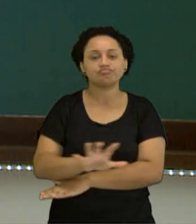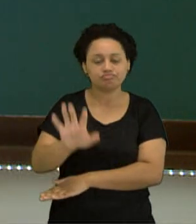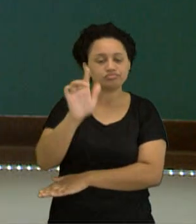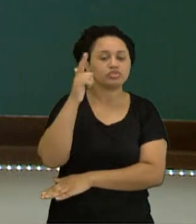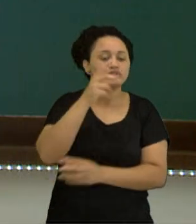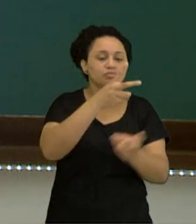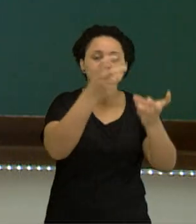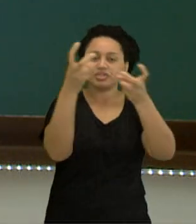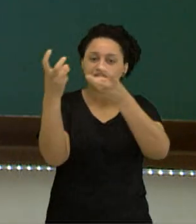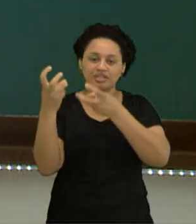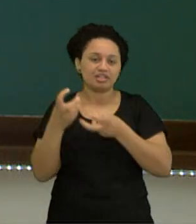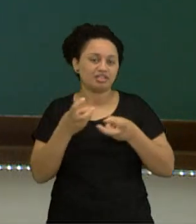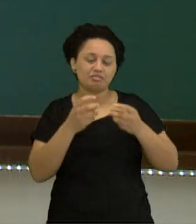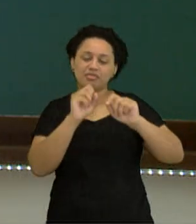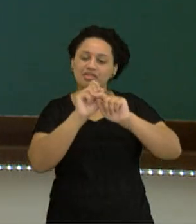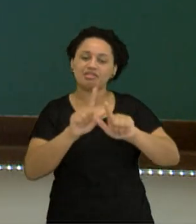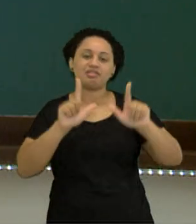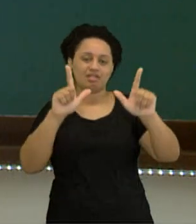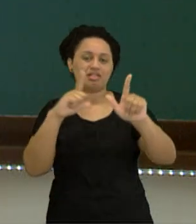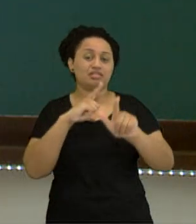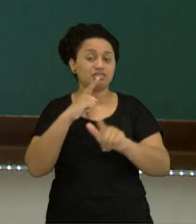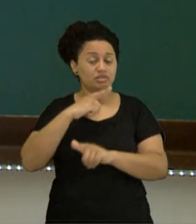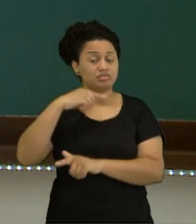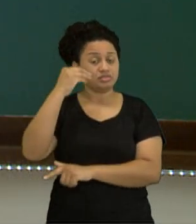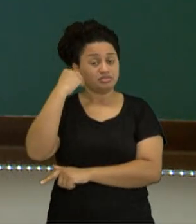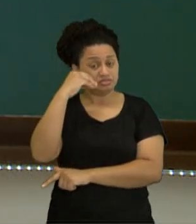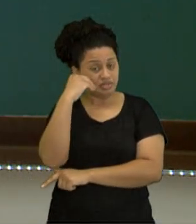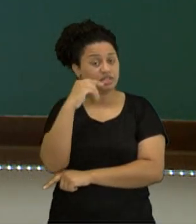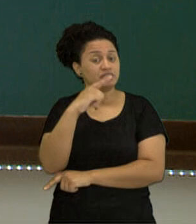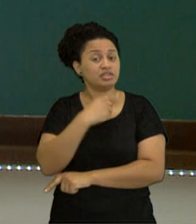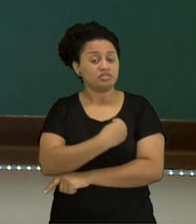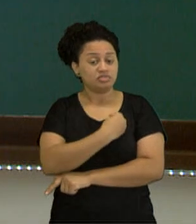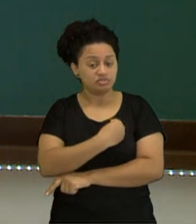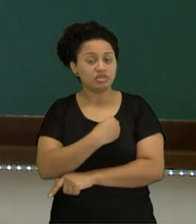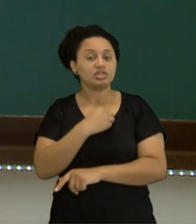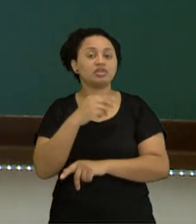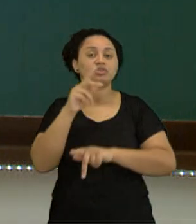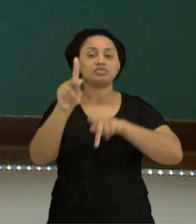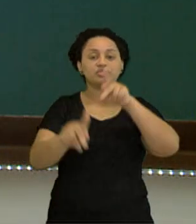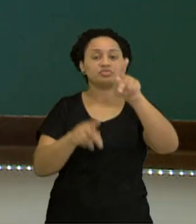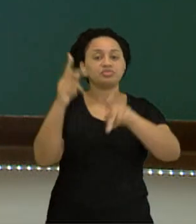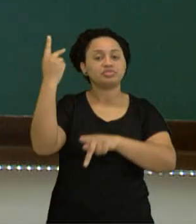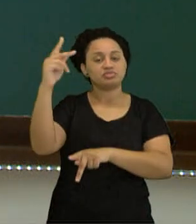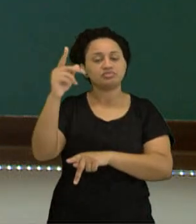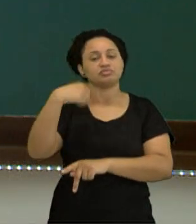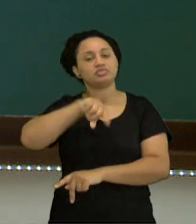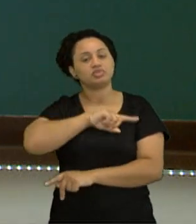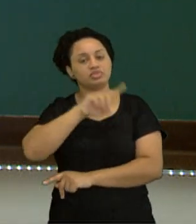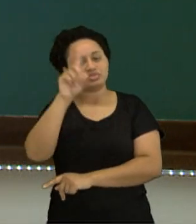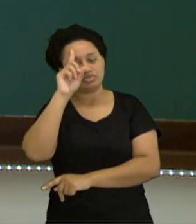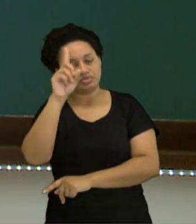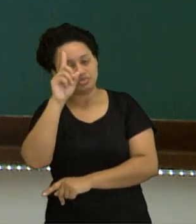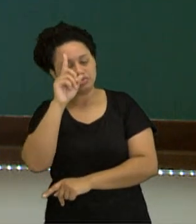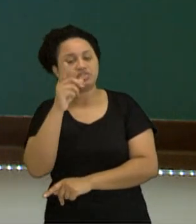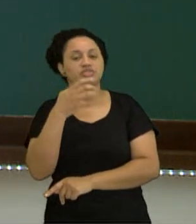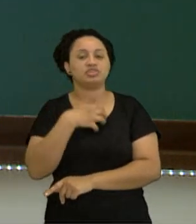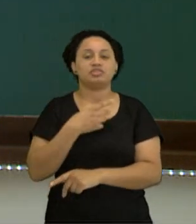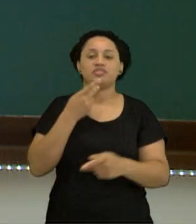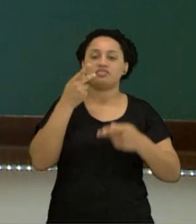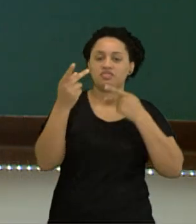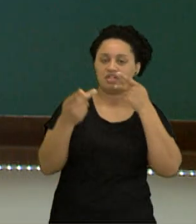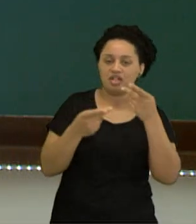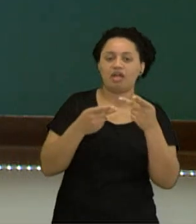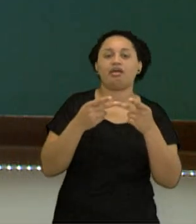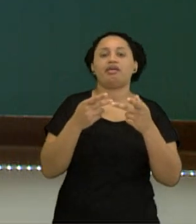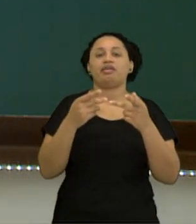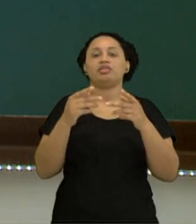nós presenciamos, nós vivemos com referências dos povos africanos. No nosso dia a dia, no nosso vocabulário, em tudo